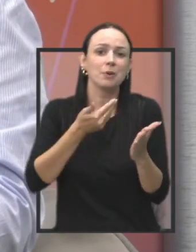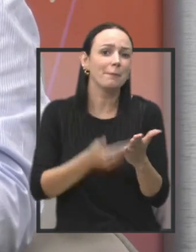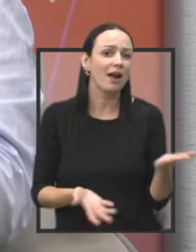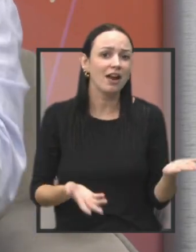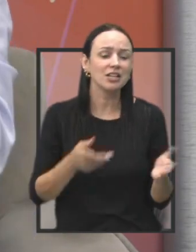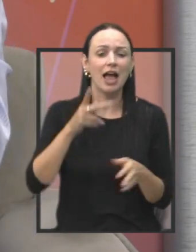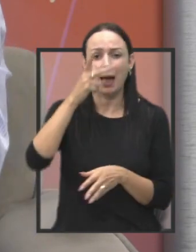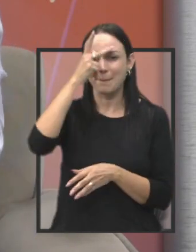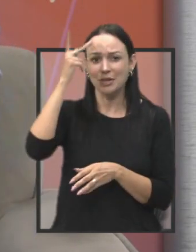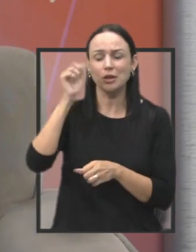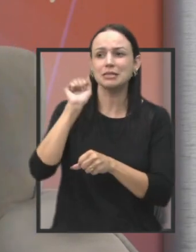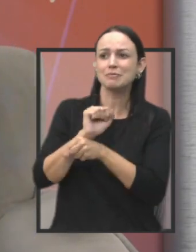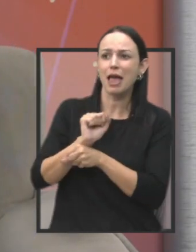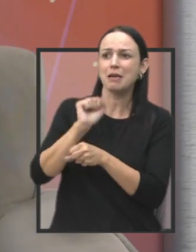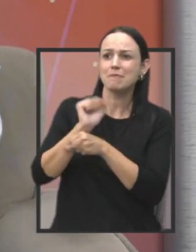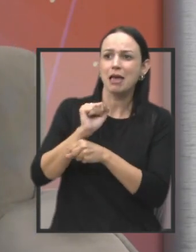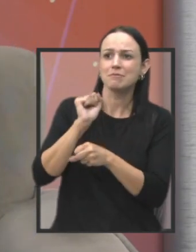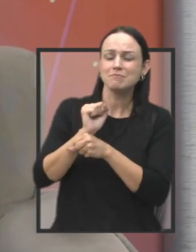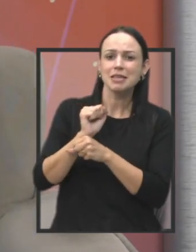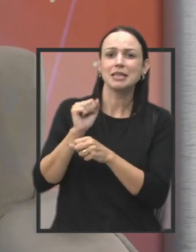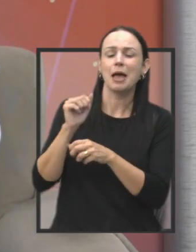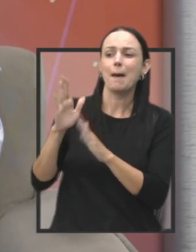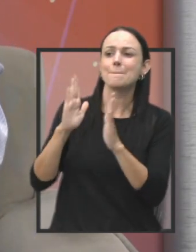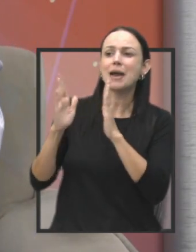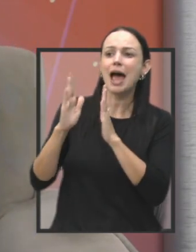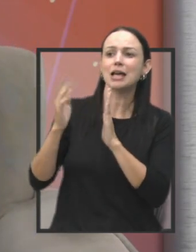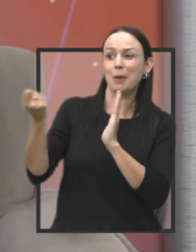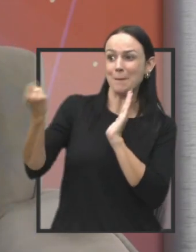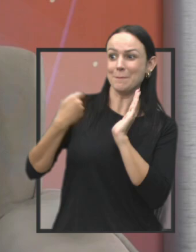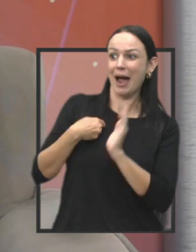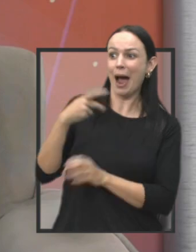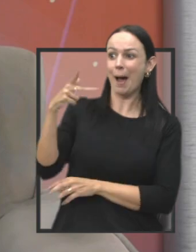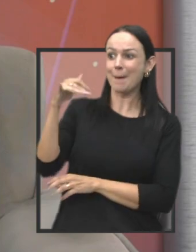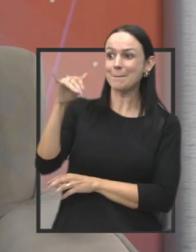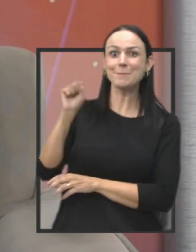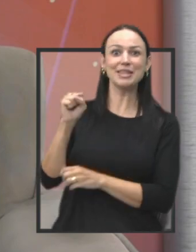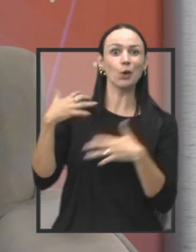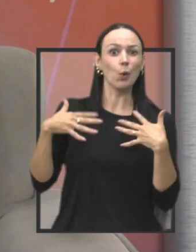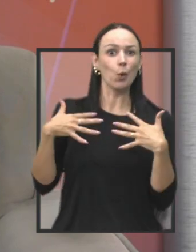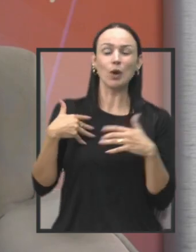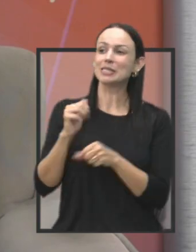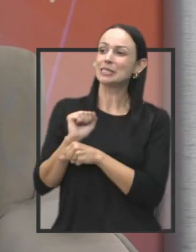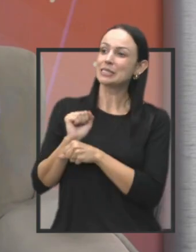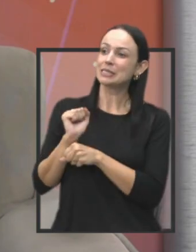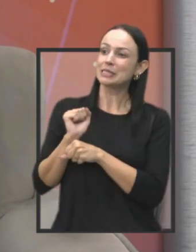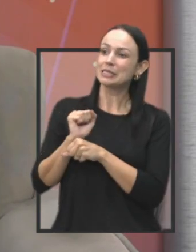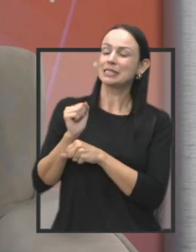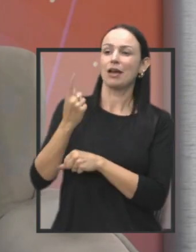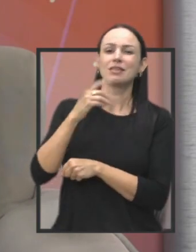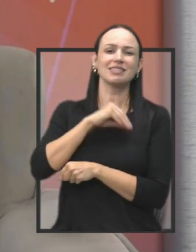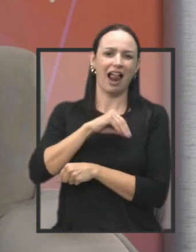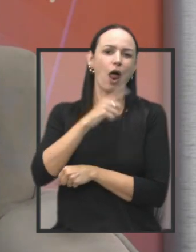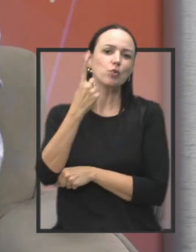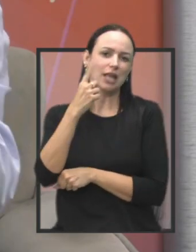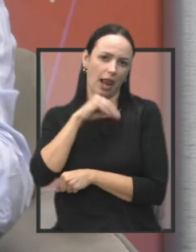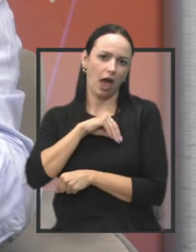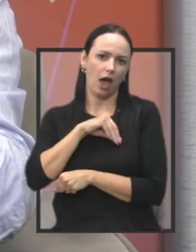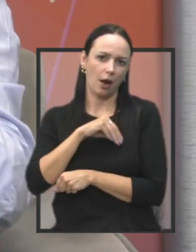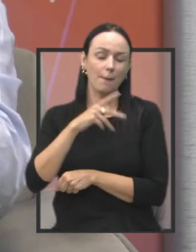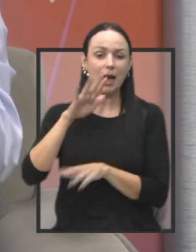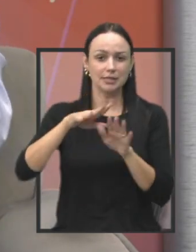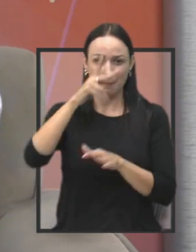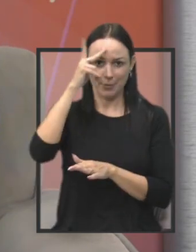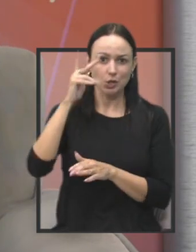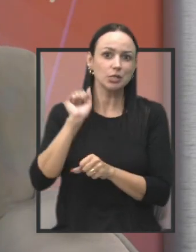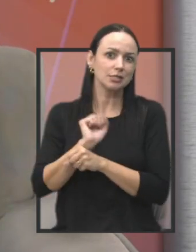tanto o prazo, o período de receber o PIS, né, que é um salário mínimo, etc., que a pessoa conta com